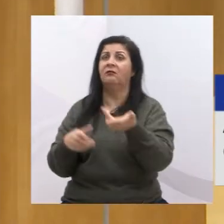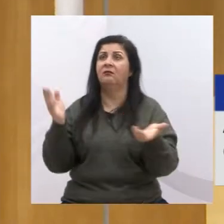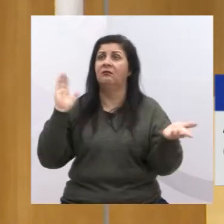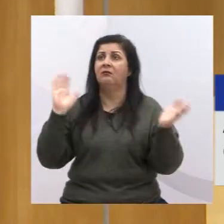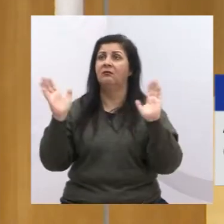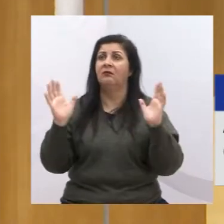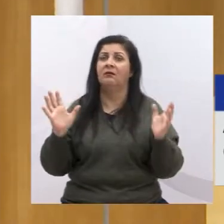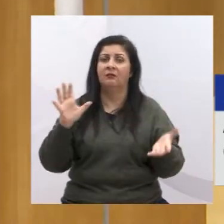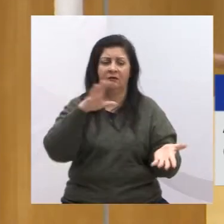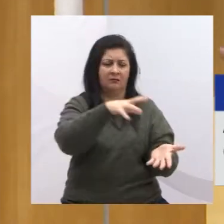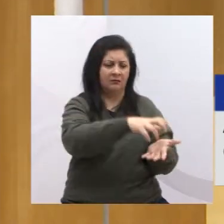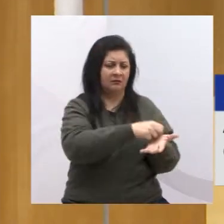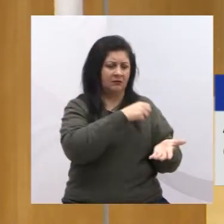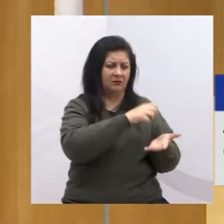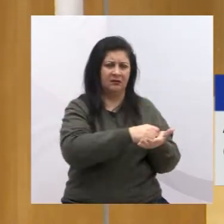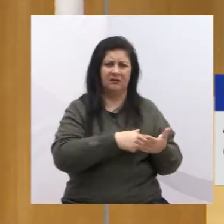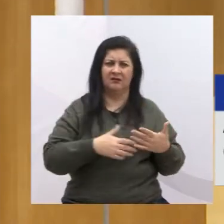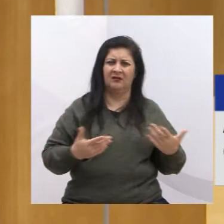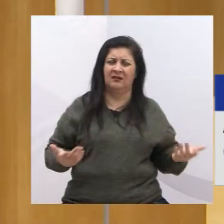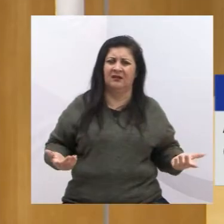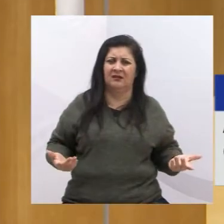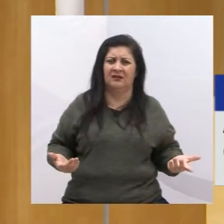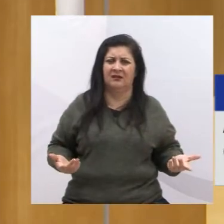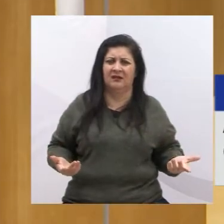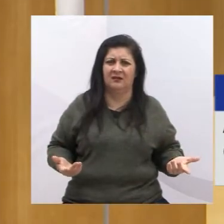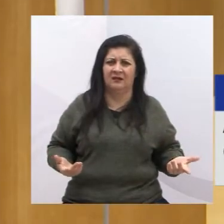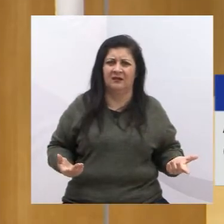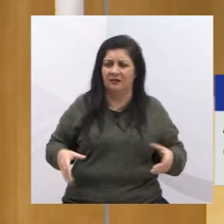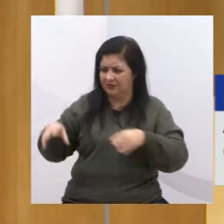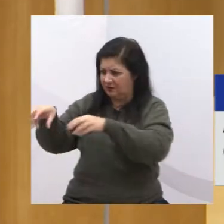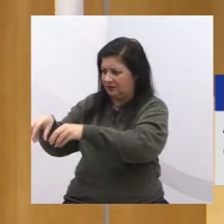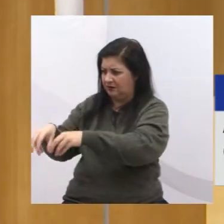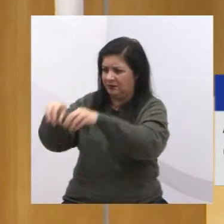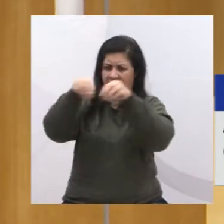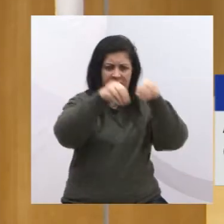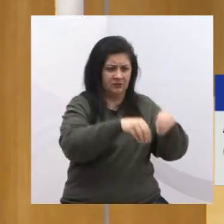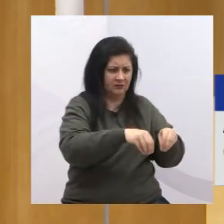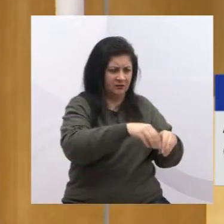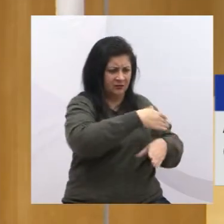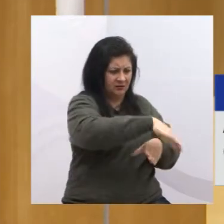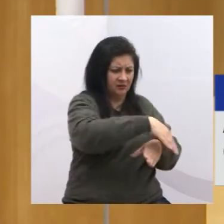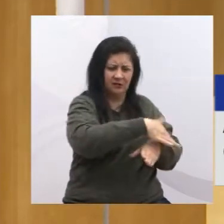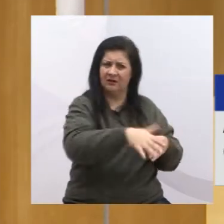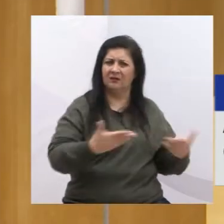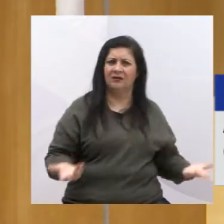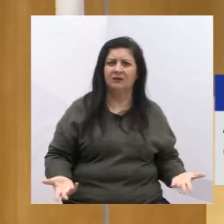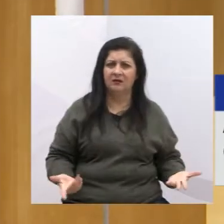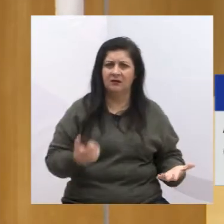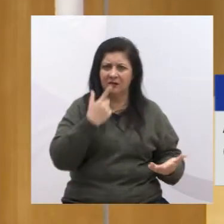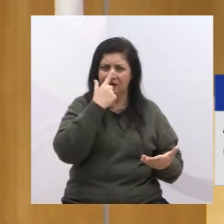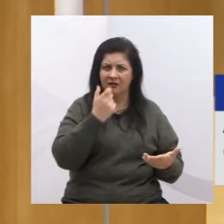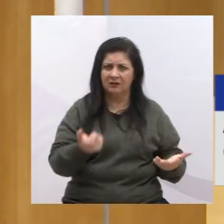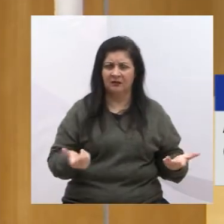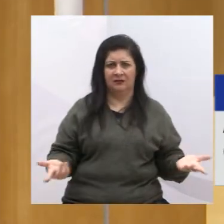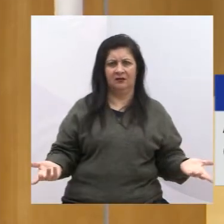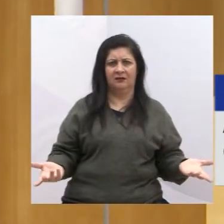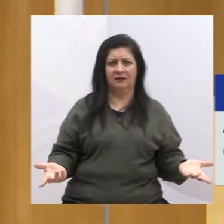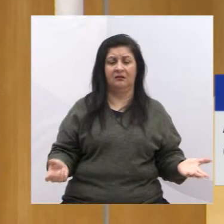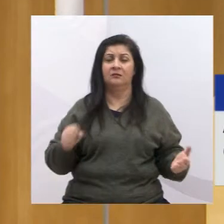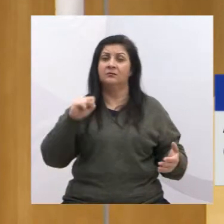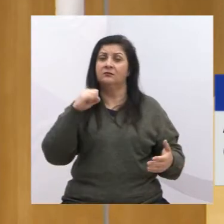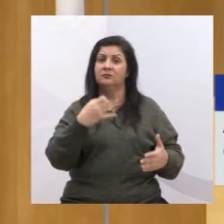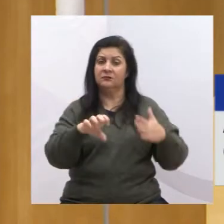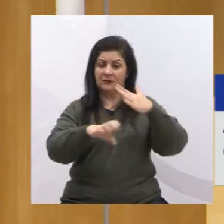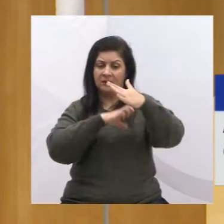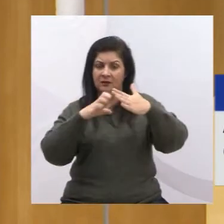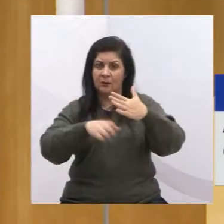venha retirar. Mas espera aí, eu tiro da casa do munícipe e jogo na rua? Se a empresa que é